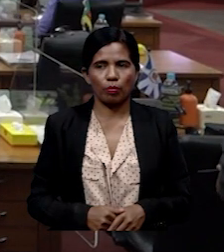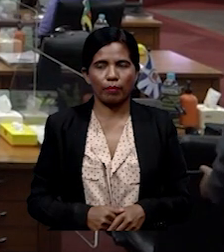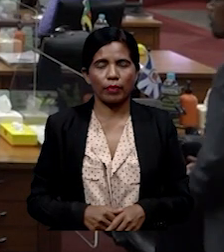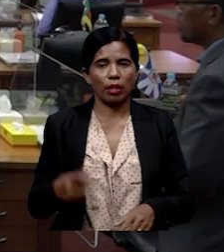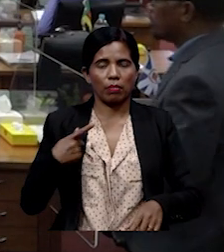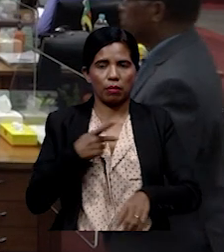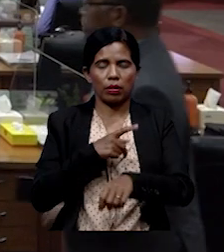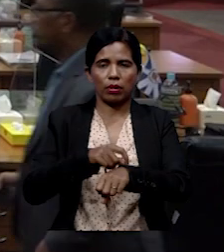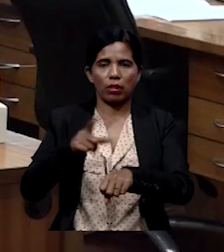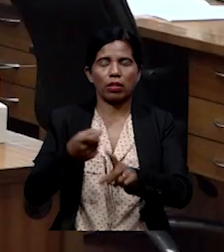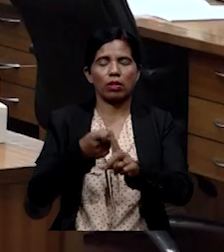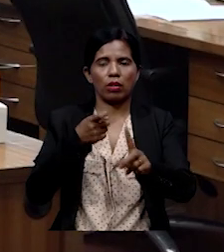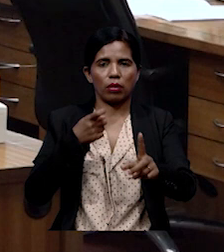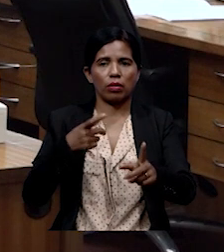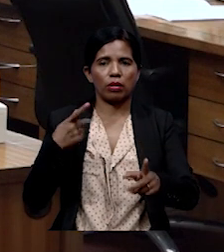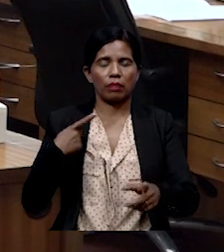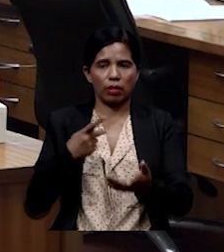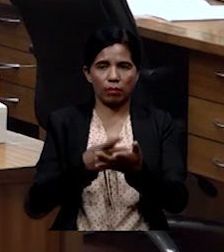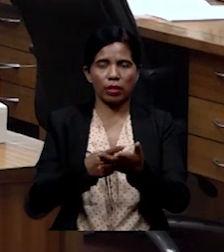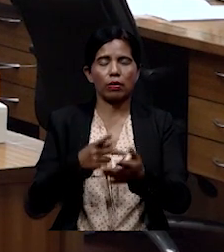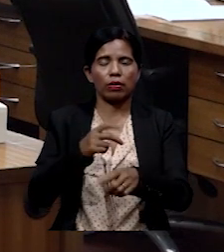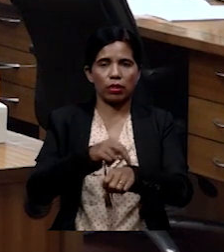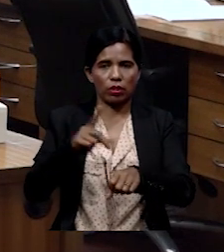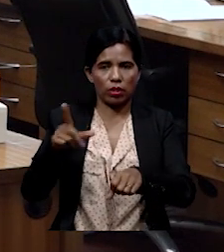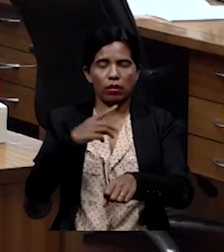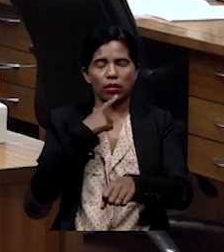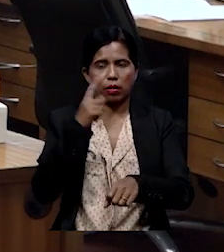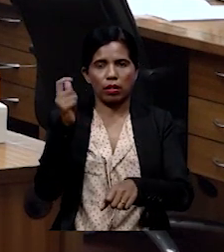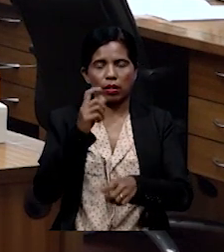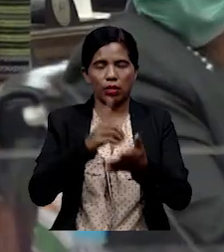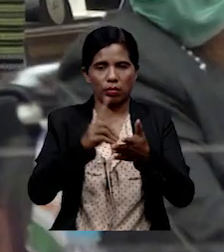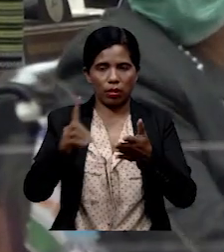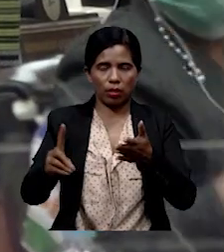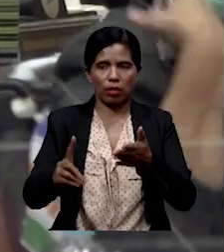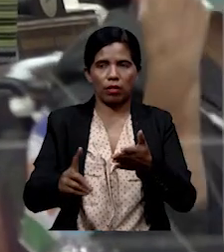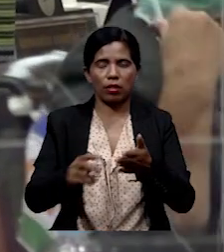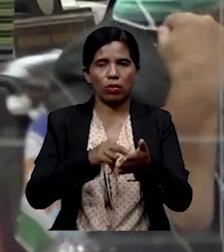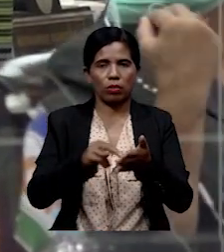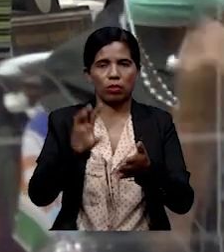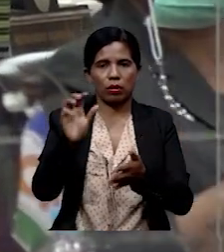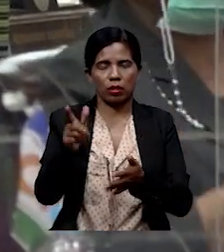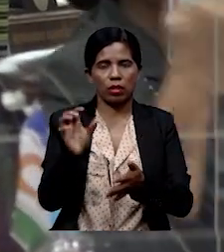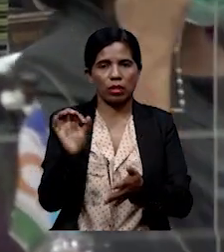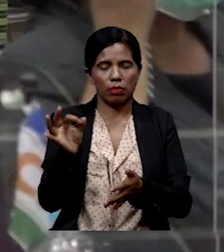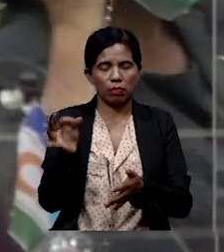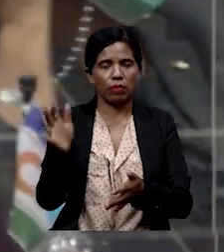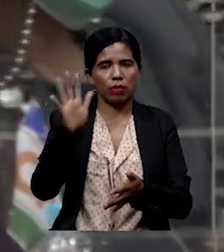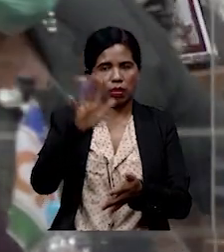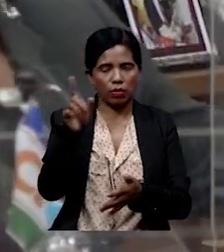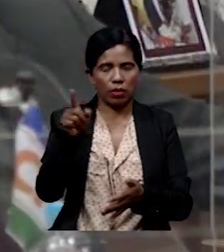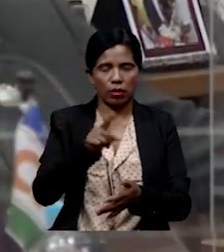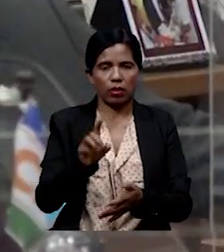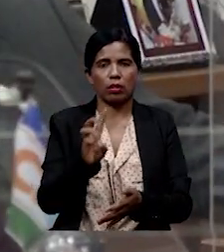Parlamento Nasional leu si plenária terça semana ne aprova projeto resolução Parlamento Nacional número 105/5